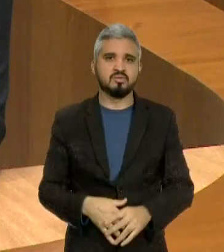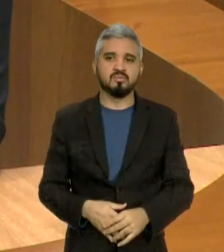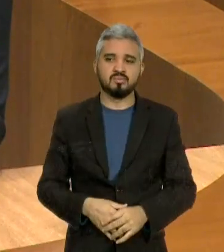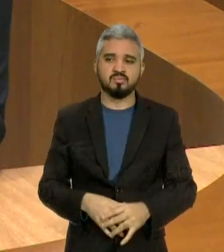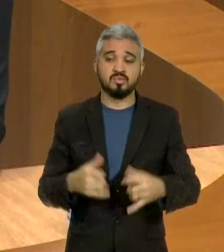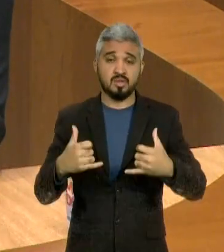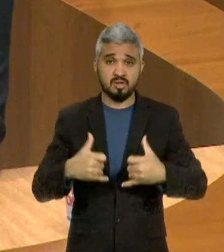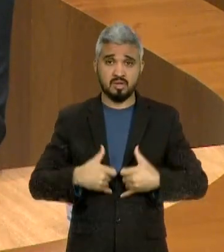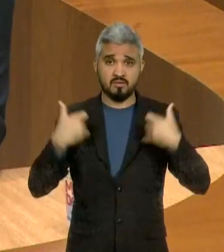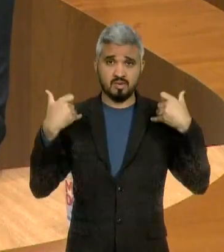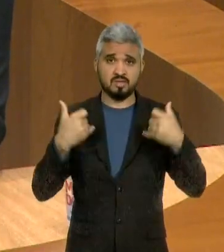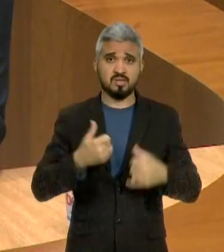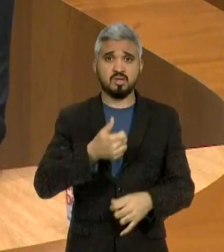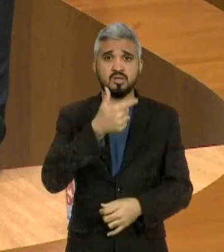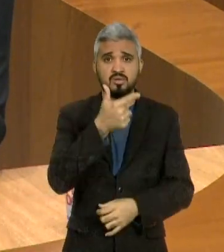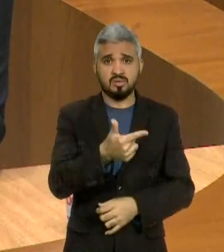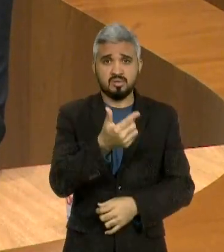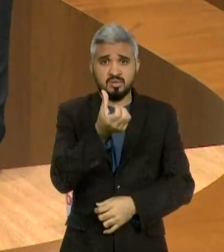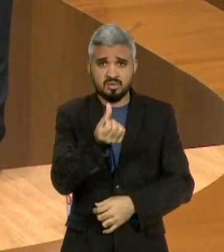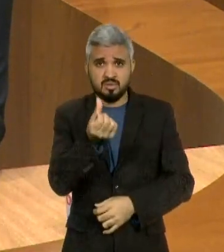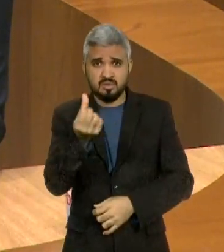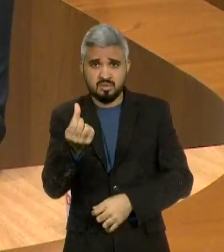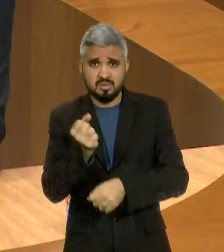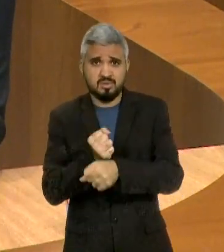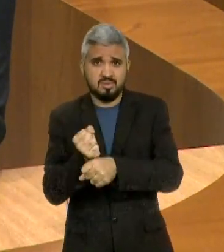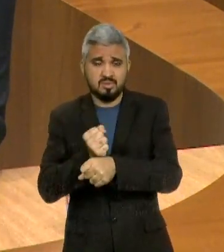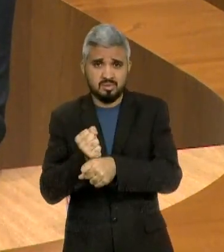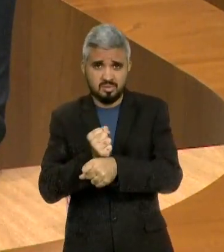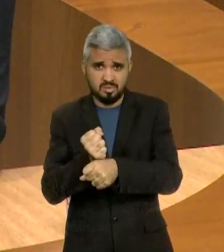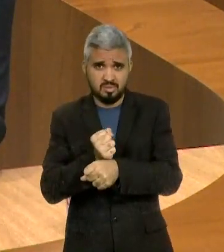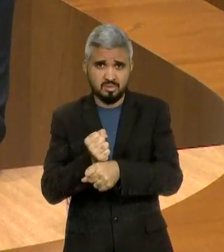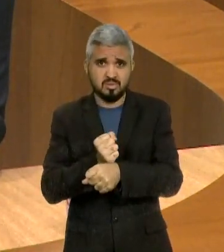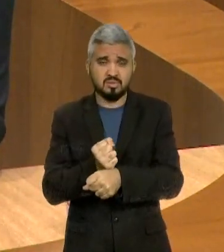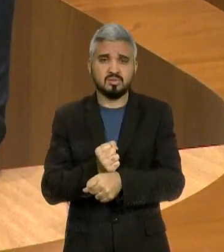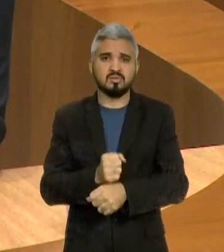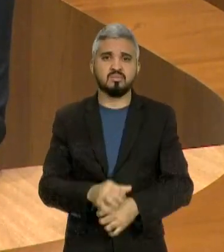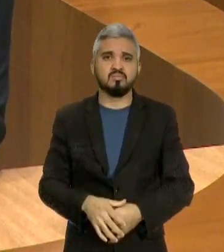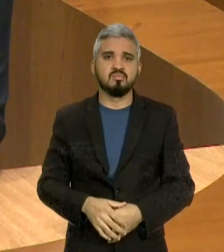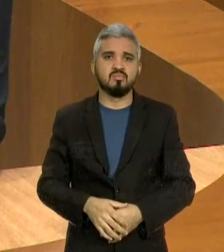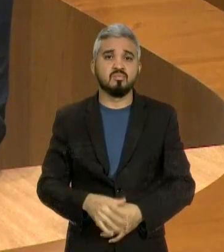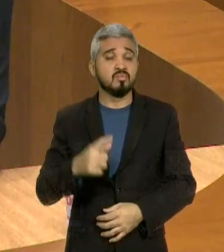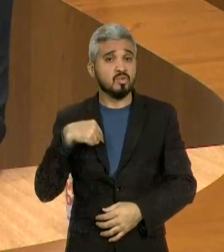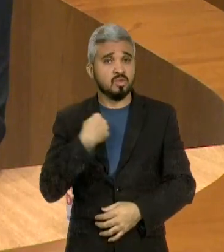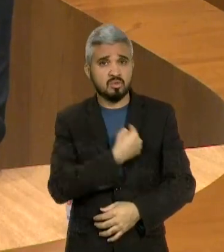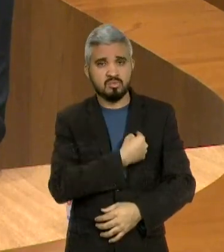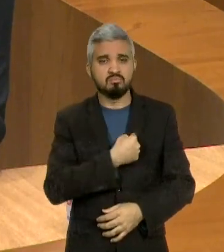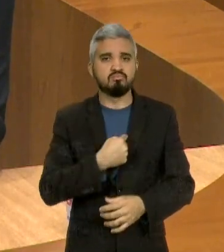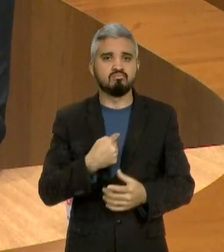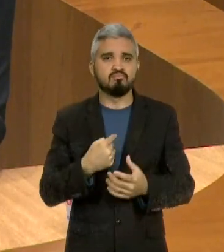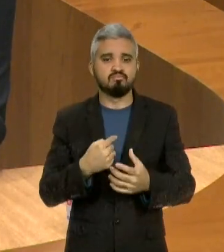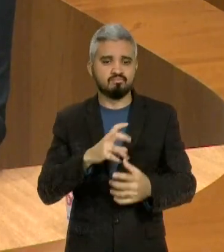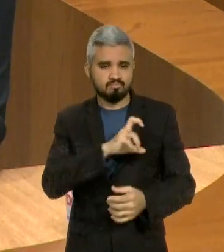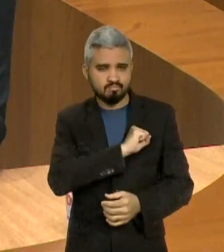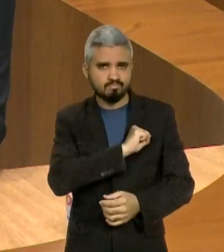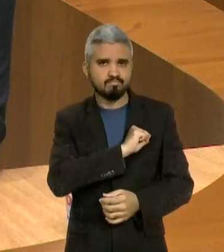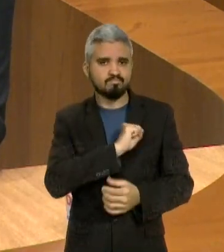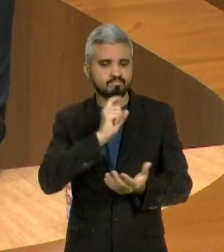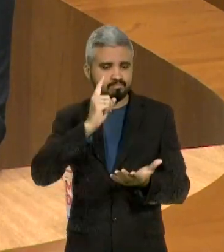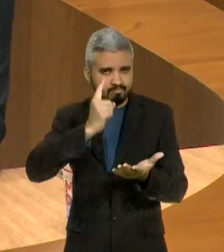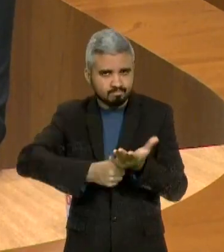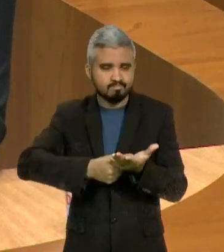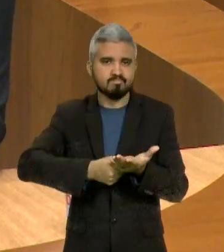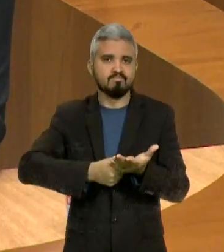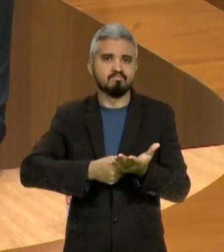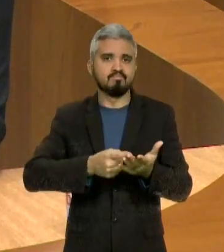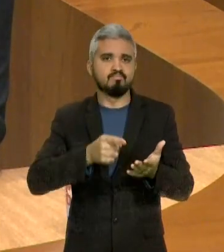de 266 anos, deputado Rodrigo Lago. Renovemos o amor e o compromisso por nossa